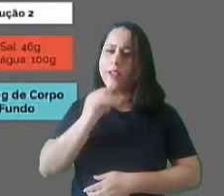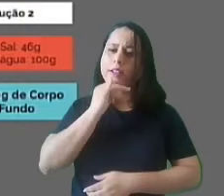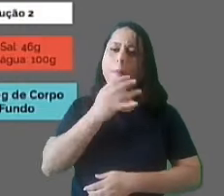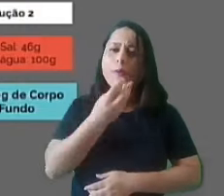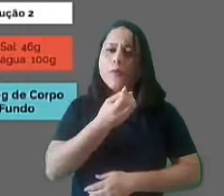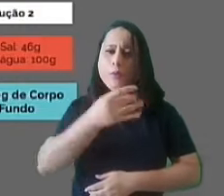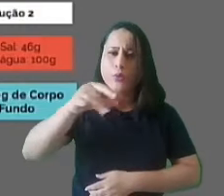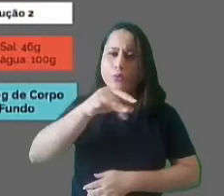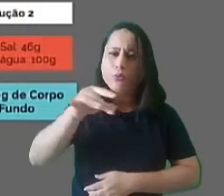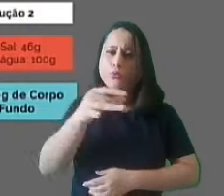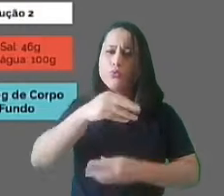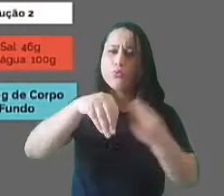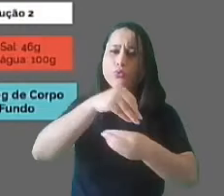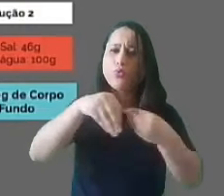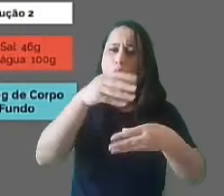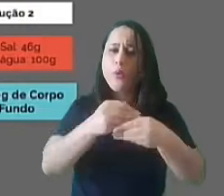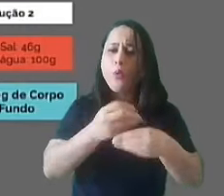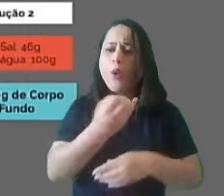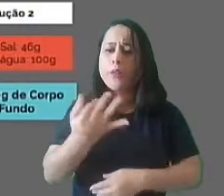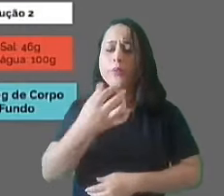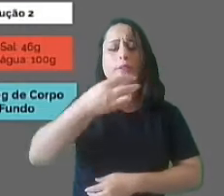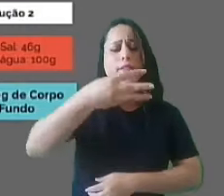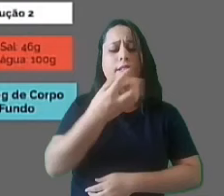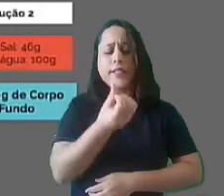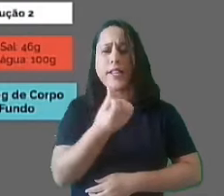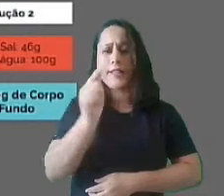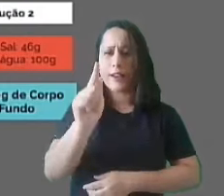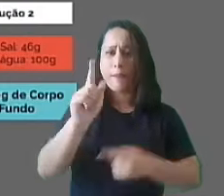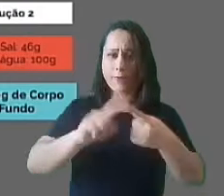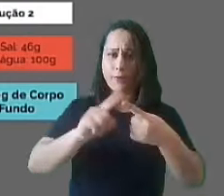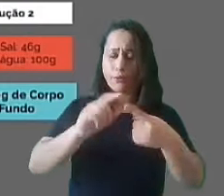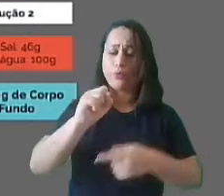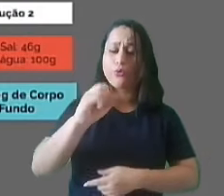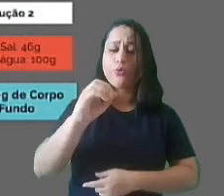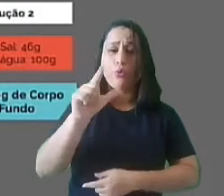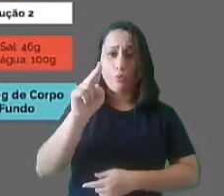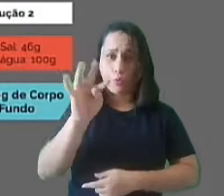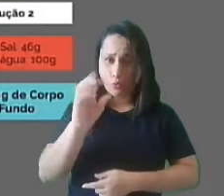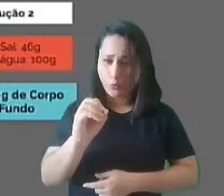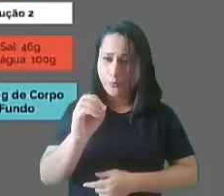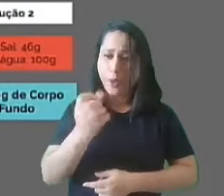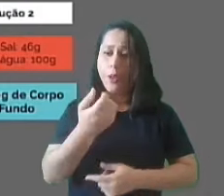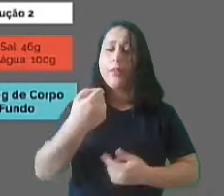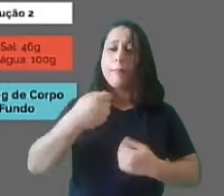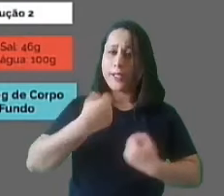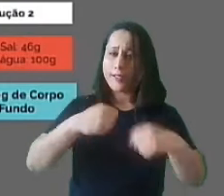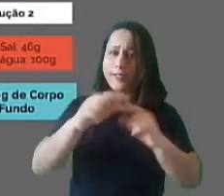solubilidade igual a 36 gramas na capacidade de 100 gramas de água.